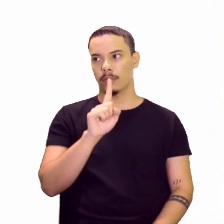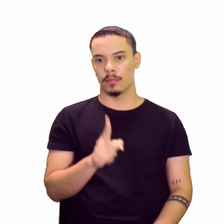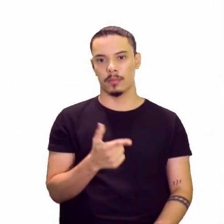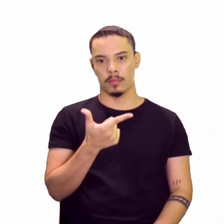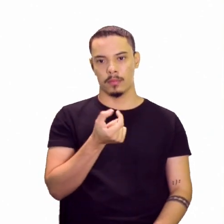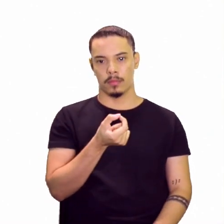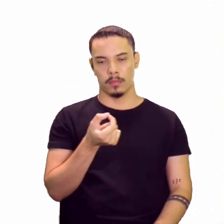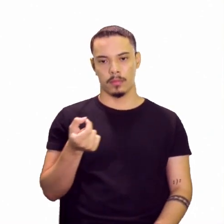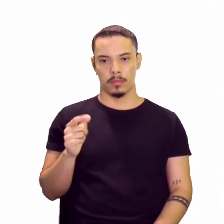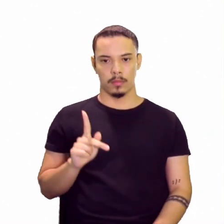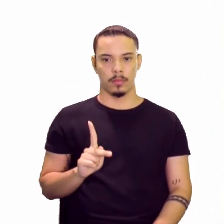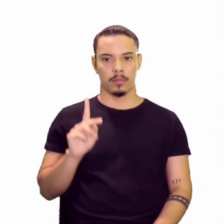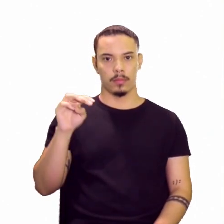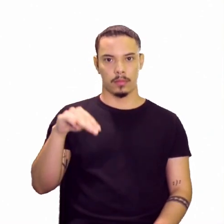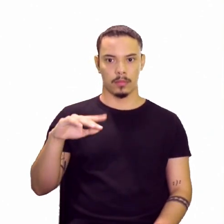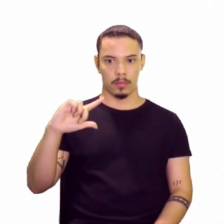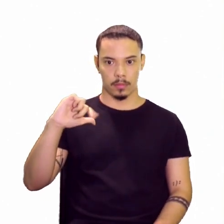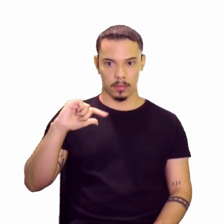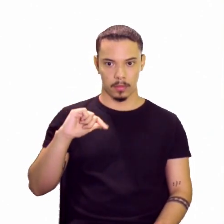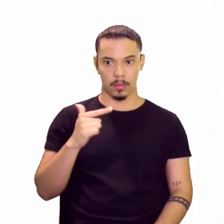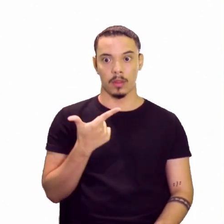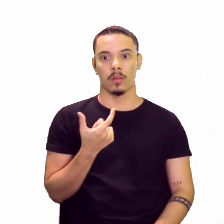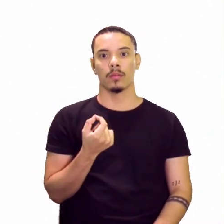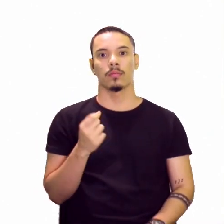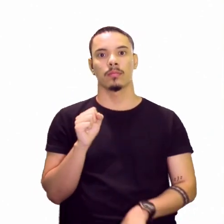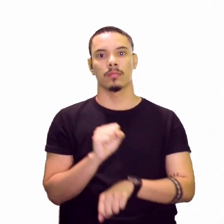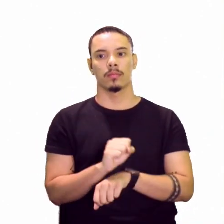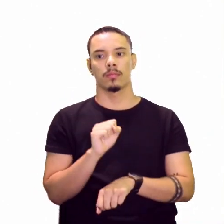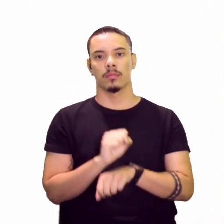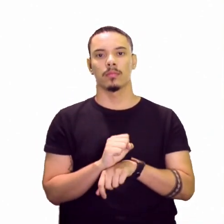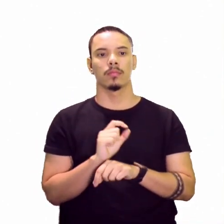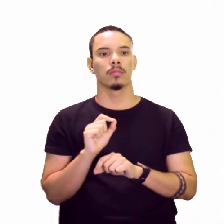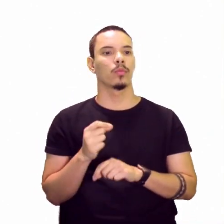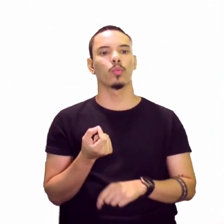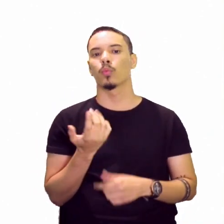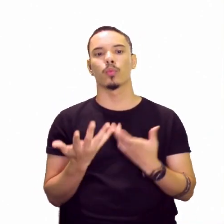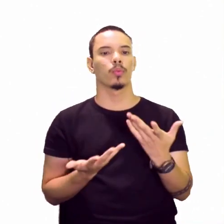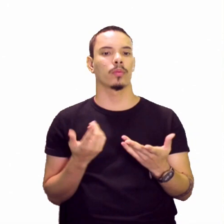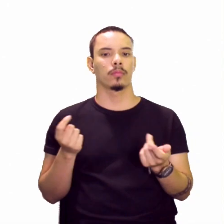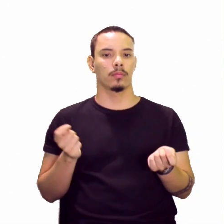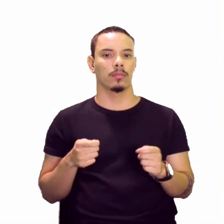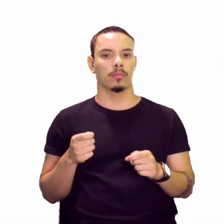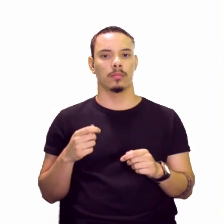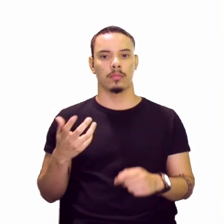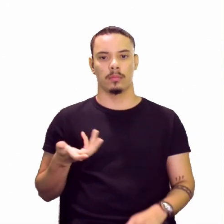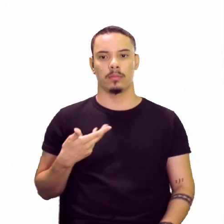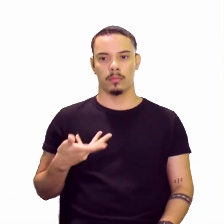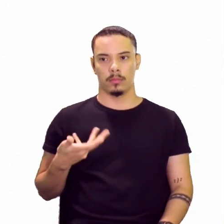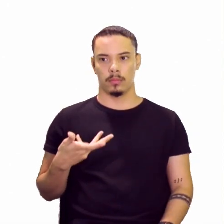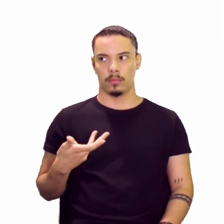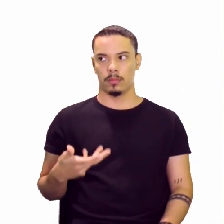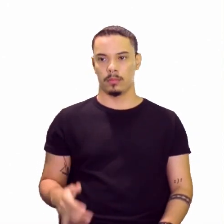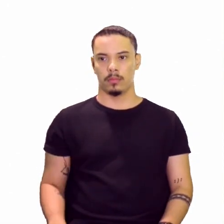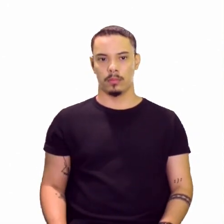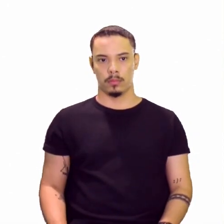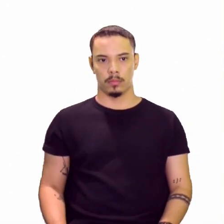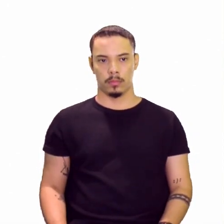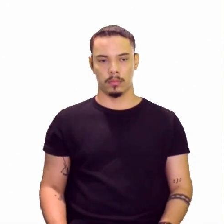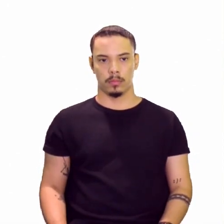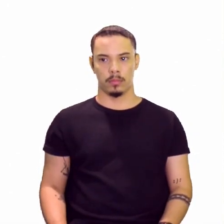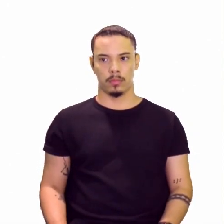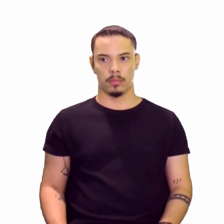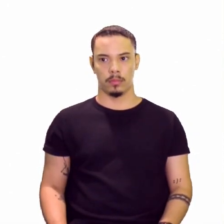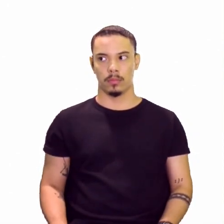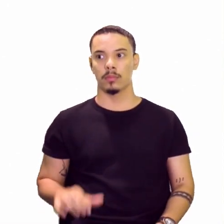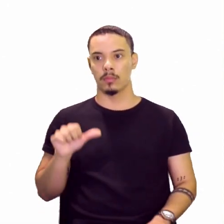1.200 km por hora em 20 segundos, quanto é que vale essa aceleração? Aí tem que transformar, né?